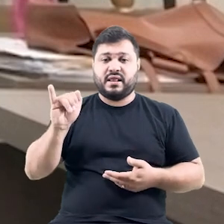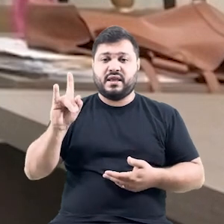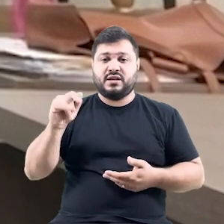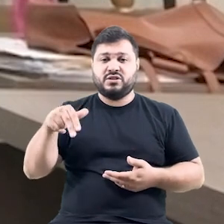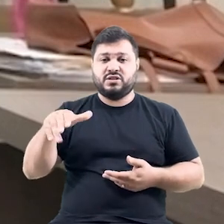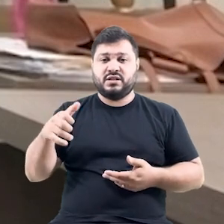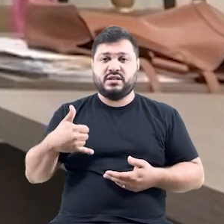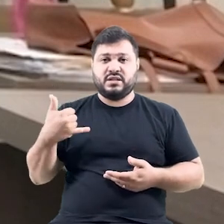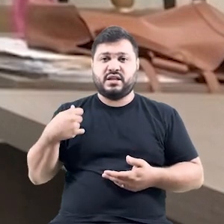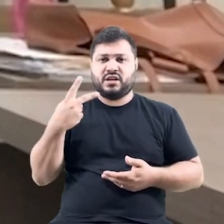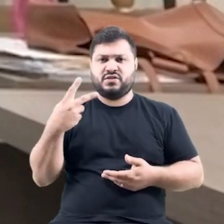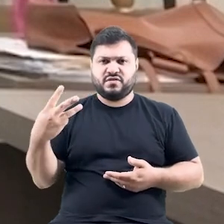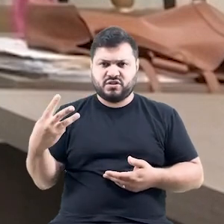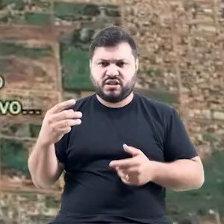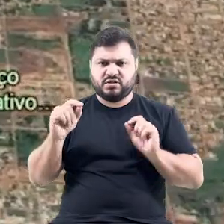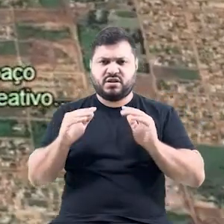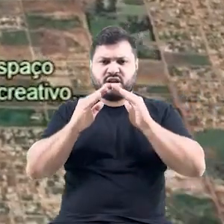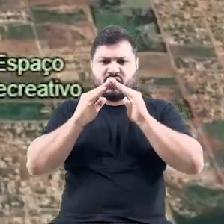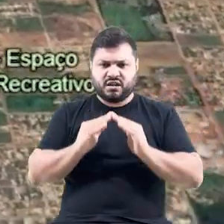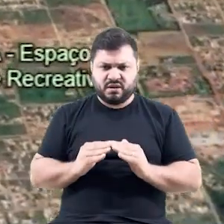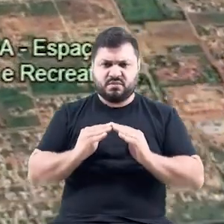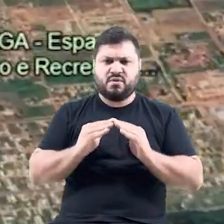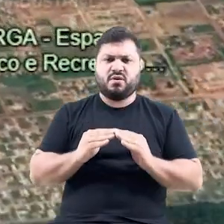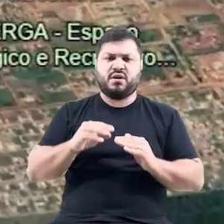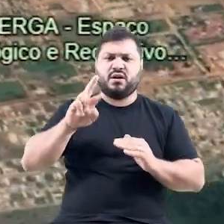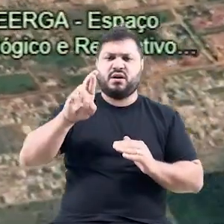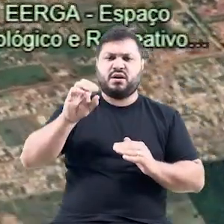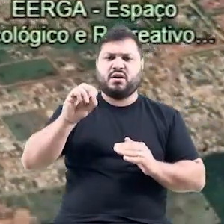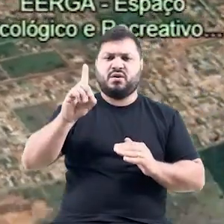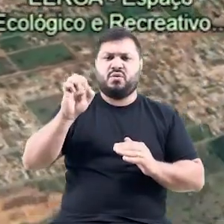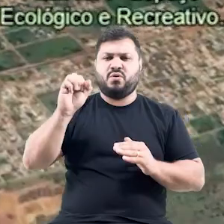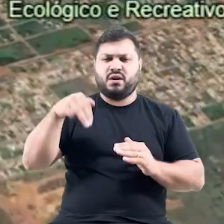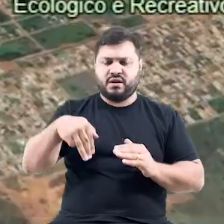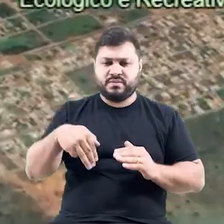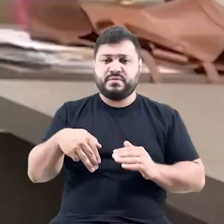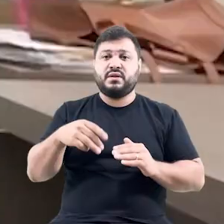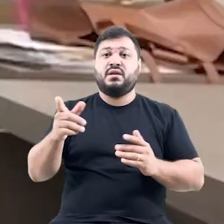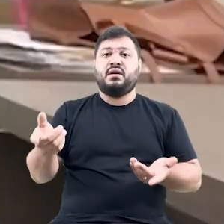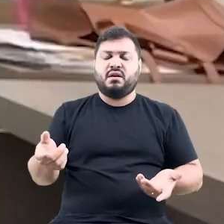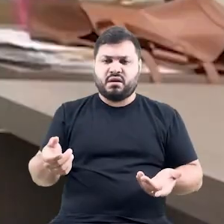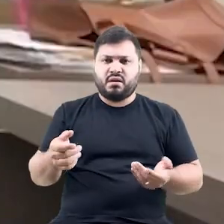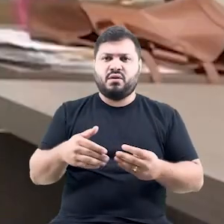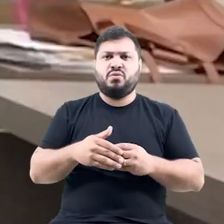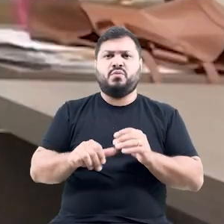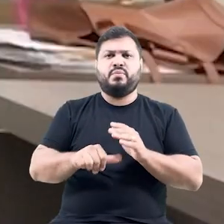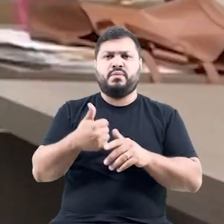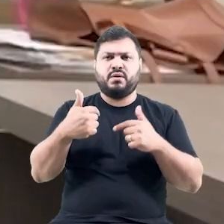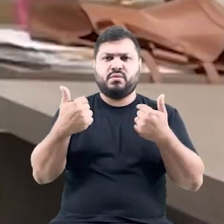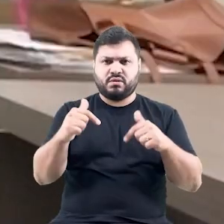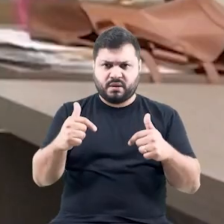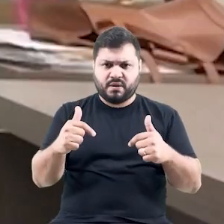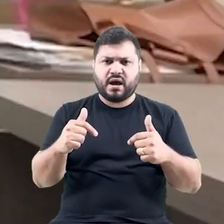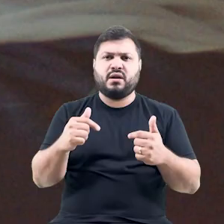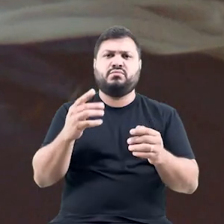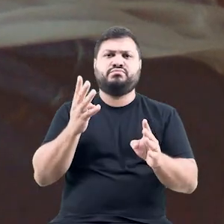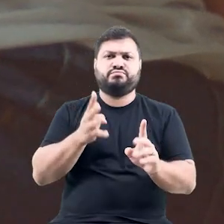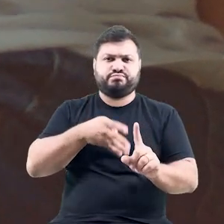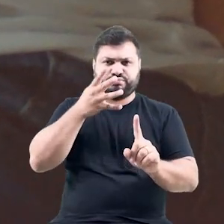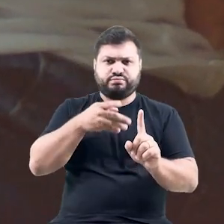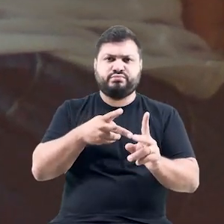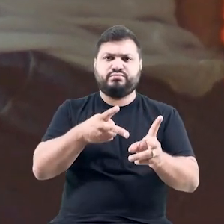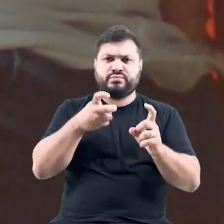Leidiane Oliveira, de 23 anos, que mora em Rolim de Moura, Rondônia. Logo em seu primeiro emprego,